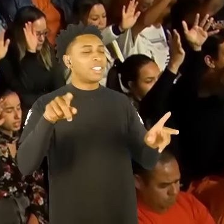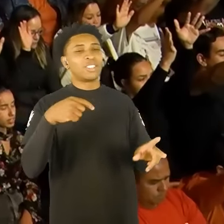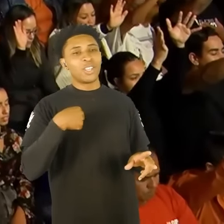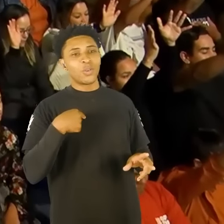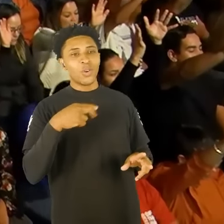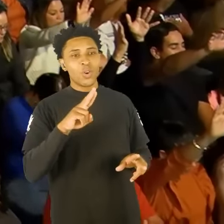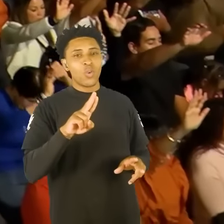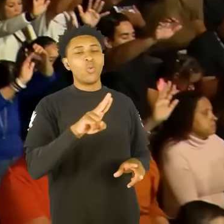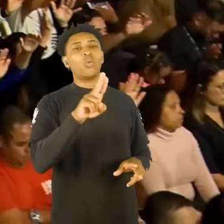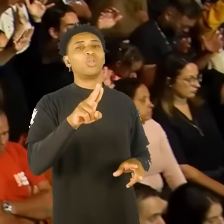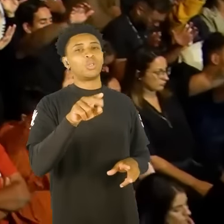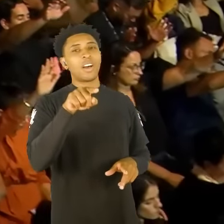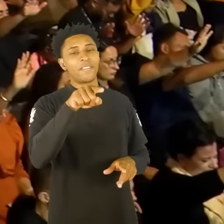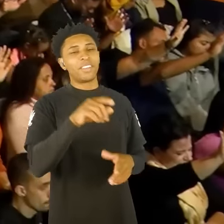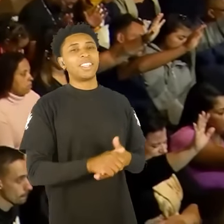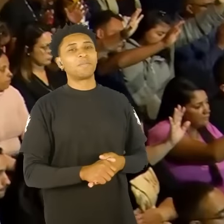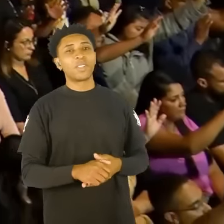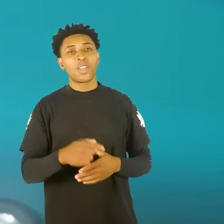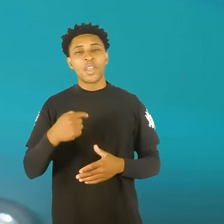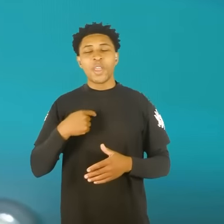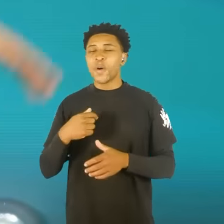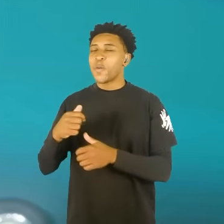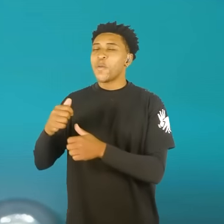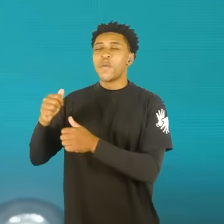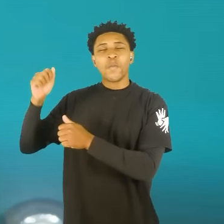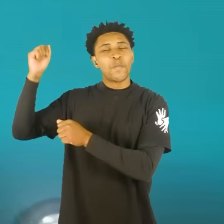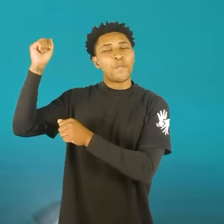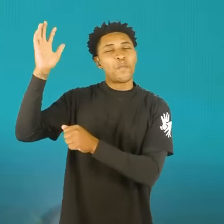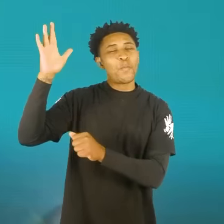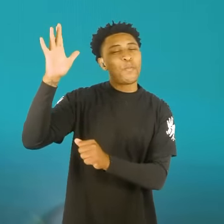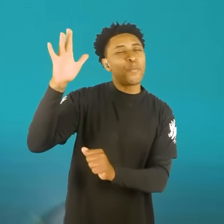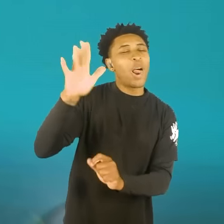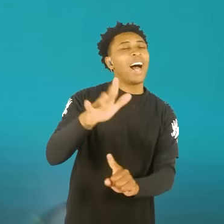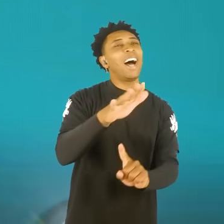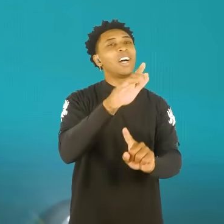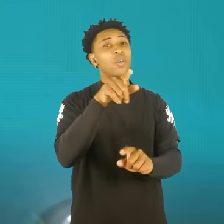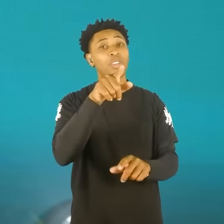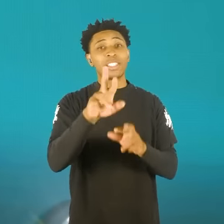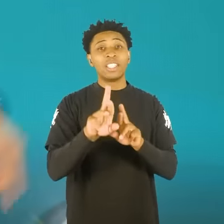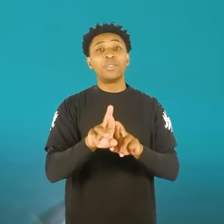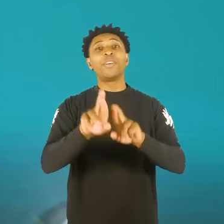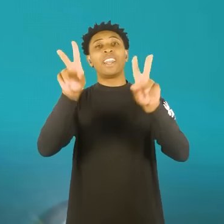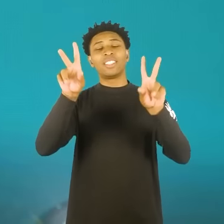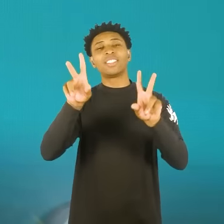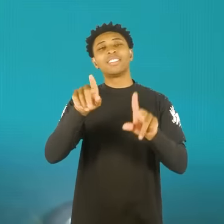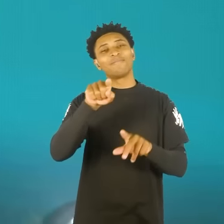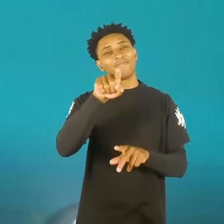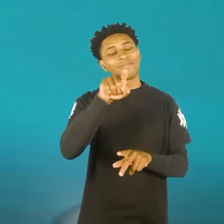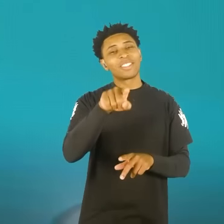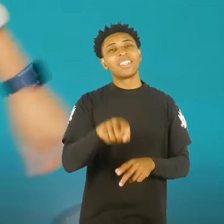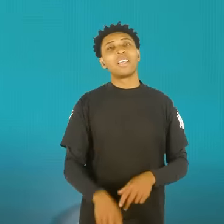diferente que eu encho, é o diferente que eu batizo com fogo. Não tenha vergonha de você ser diferente. Caim